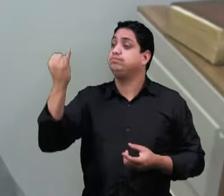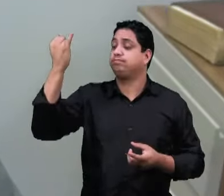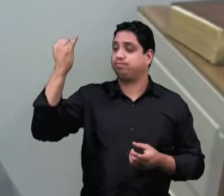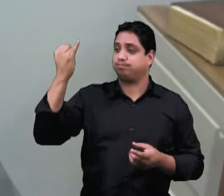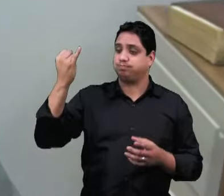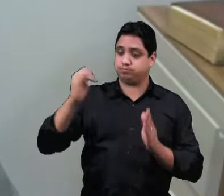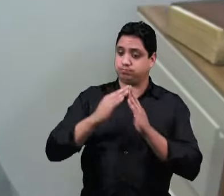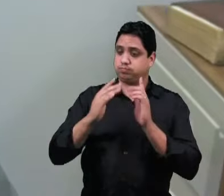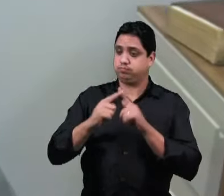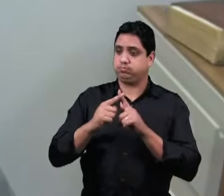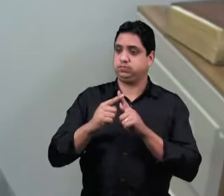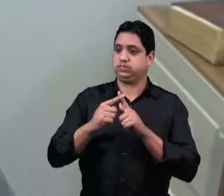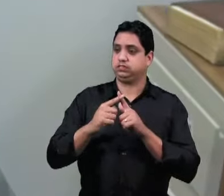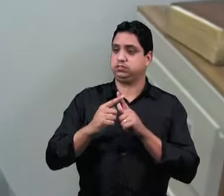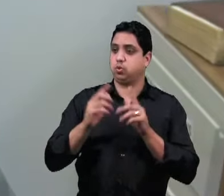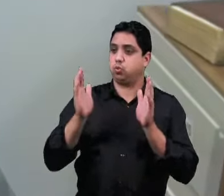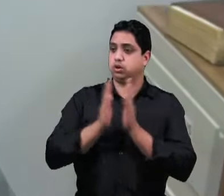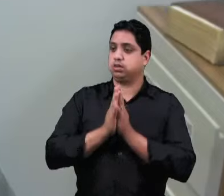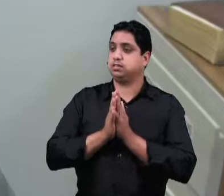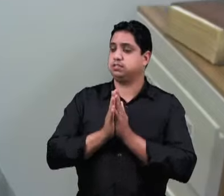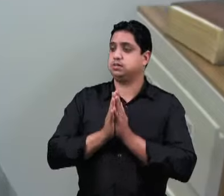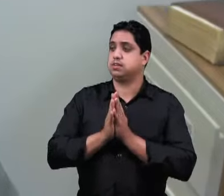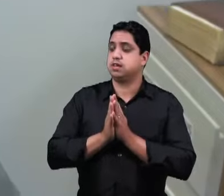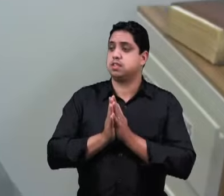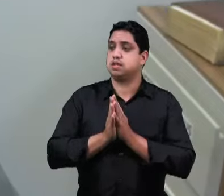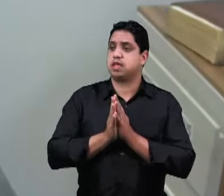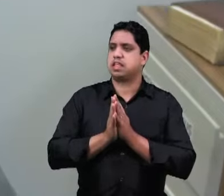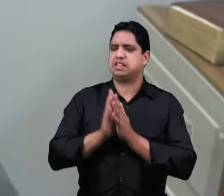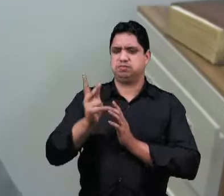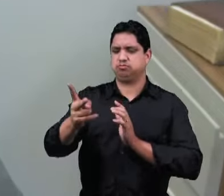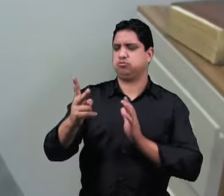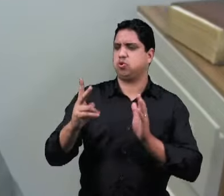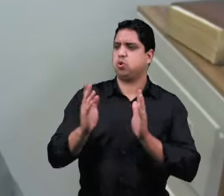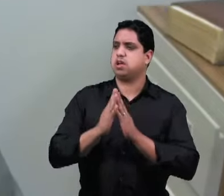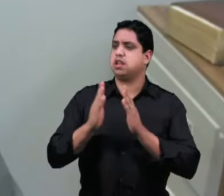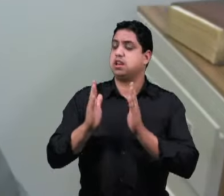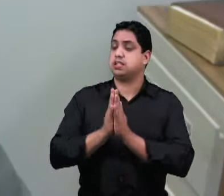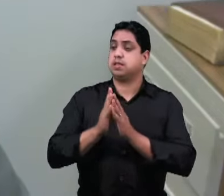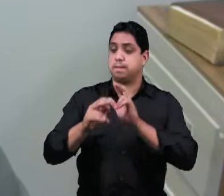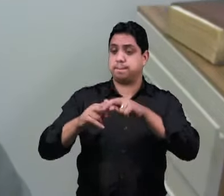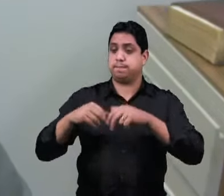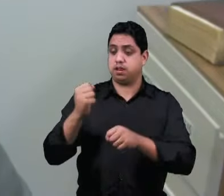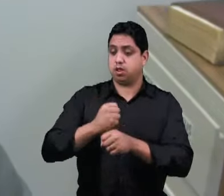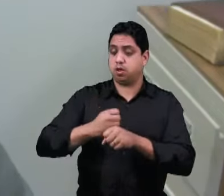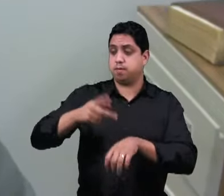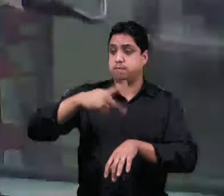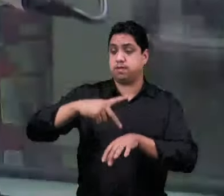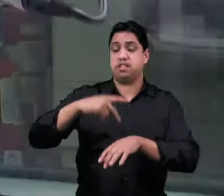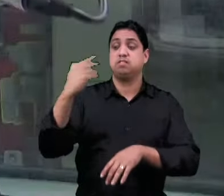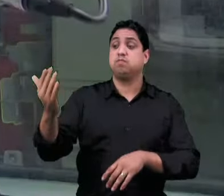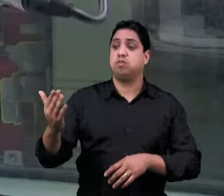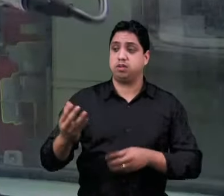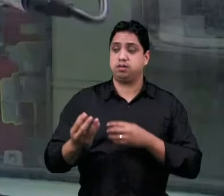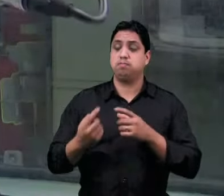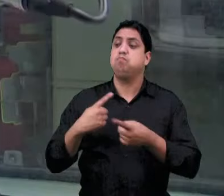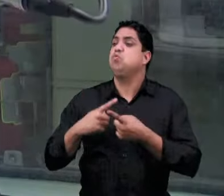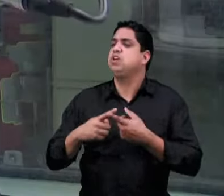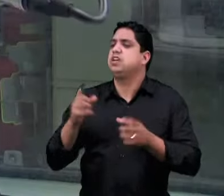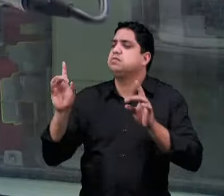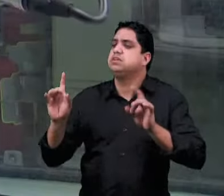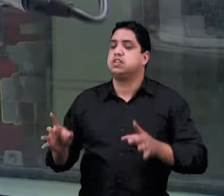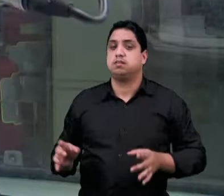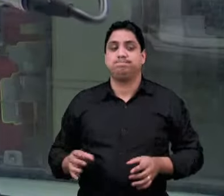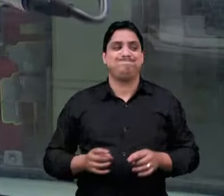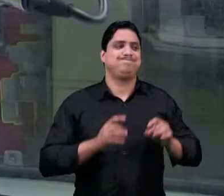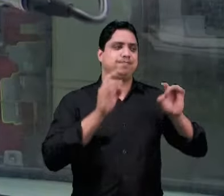Da igreja estar em oração, em contínua oração pela obra no exterior. Especialmente Londres,